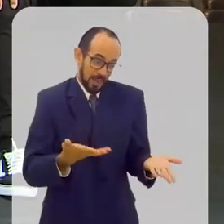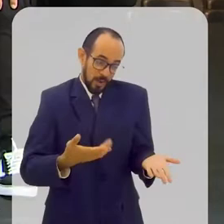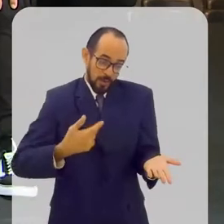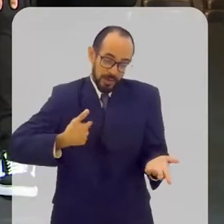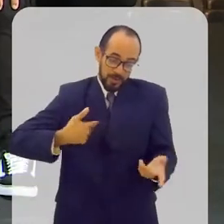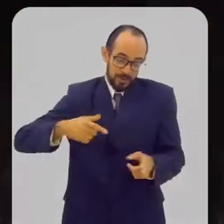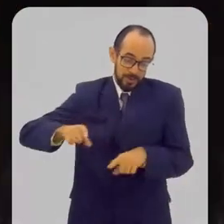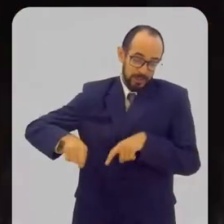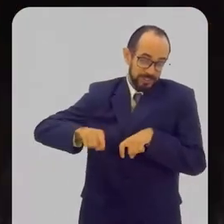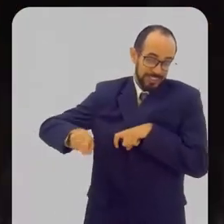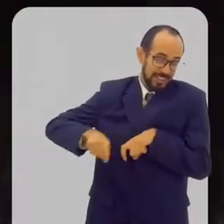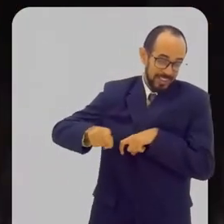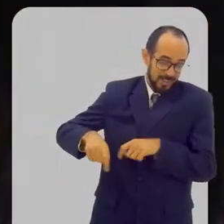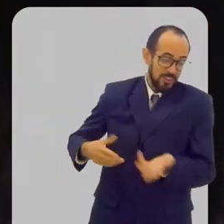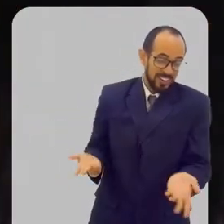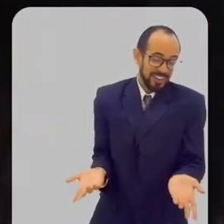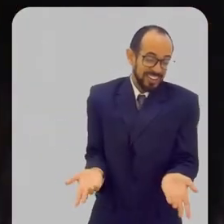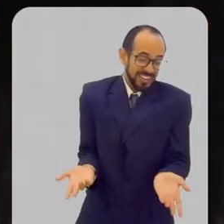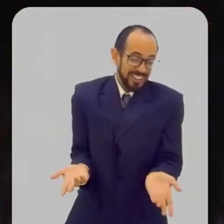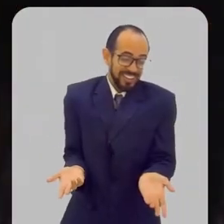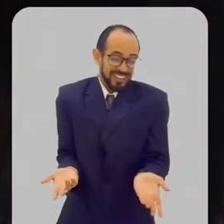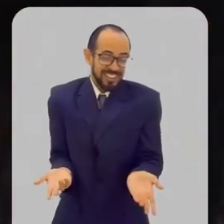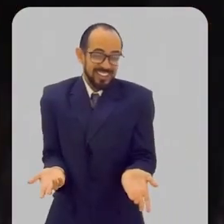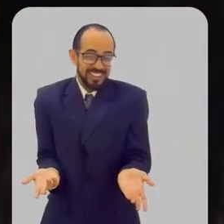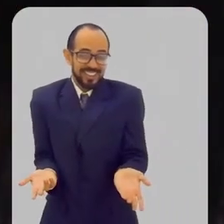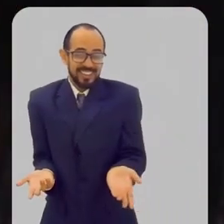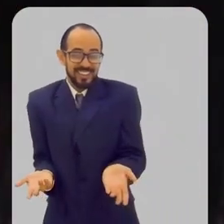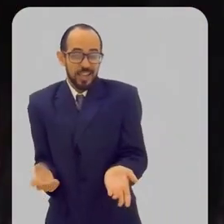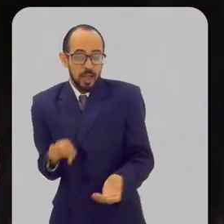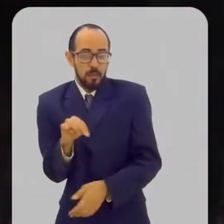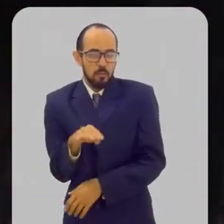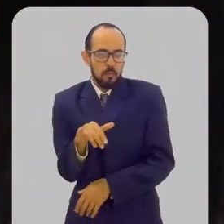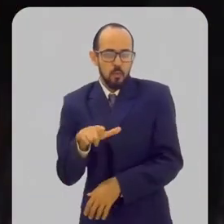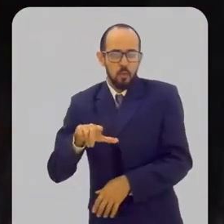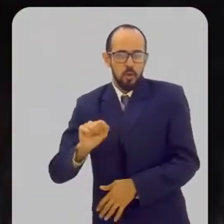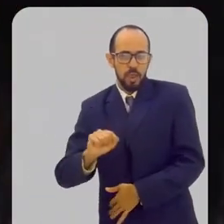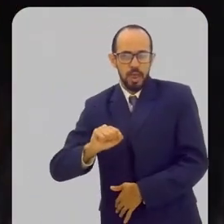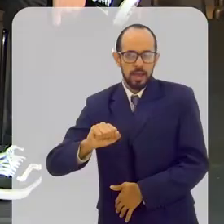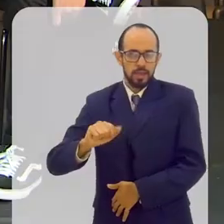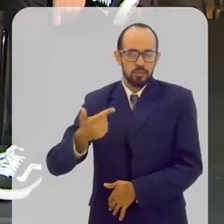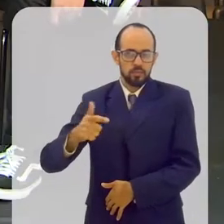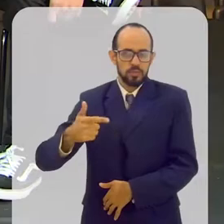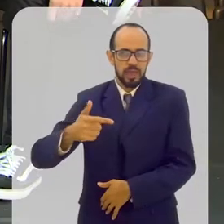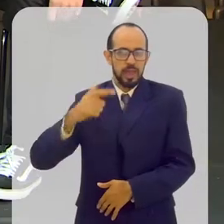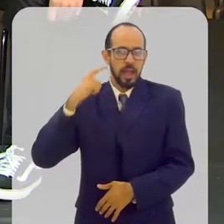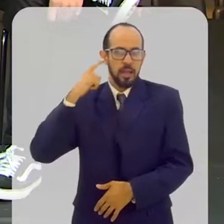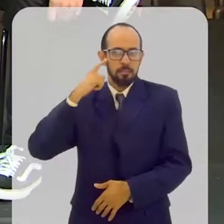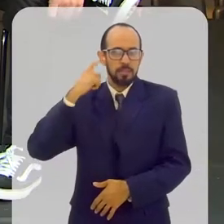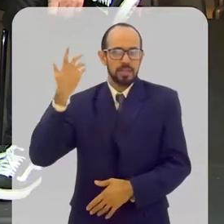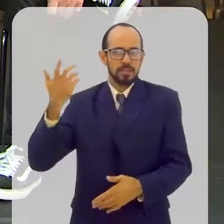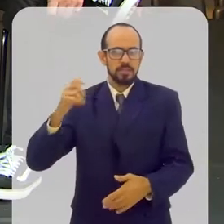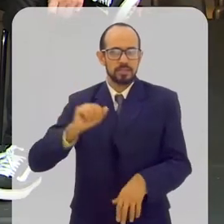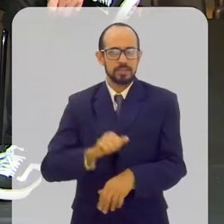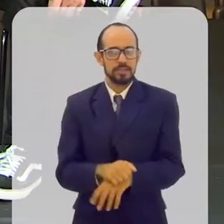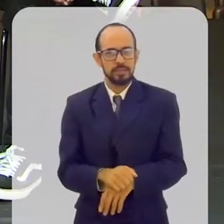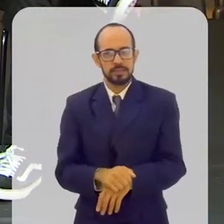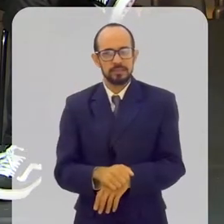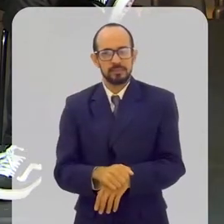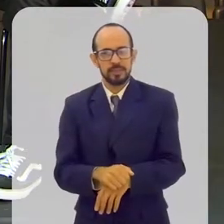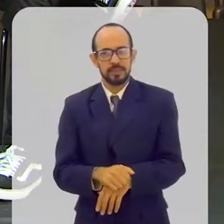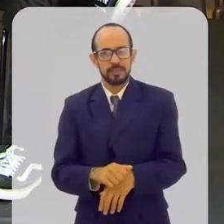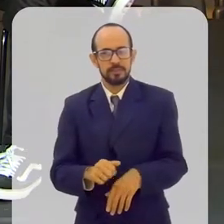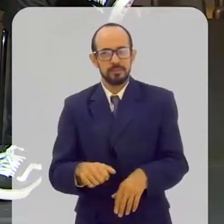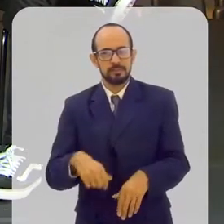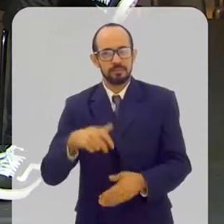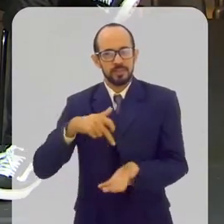sabia! Então, assim, era mula sem cabeça, as histórias, né? Mula sem cabeça, lobisomem,